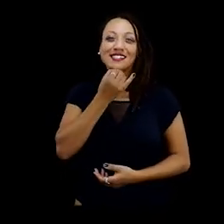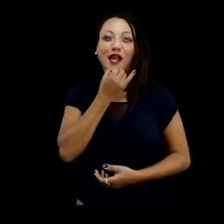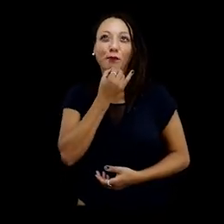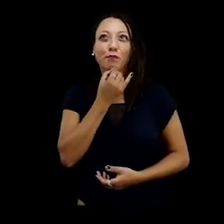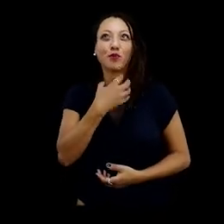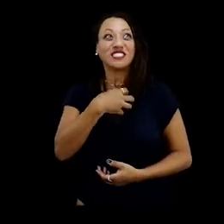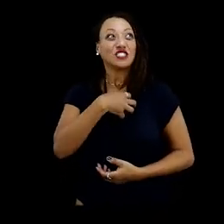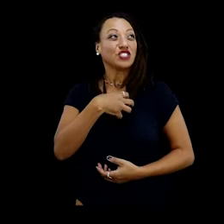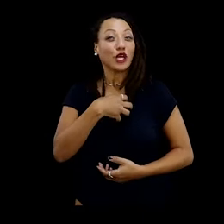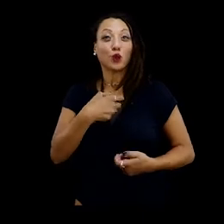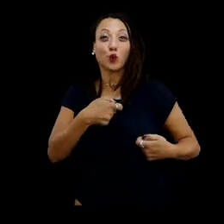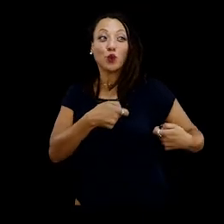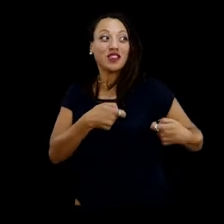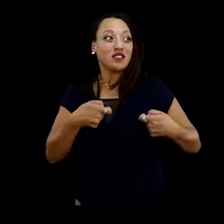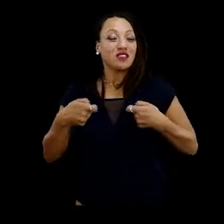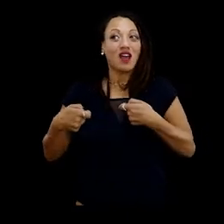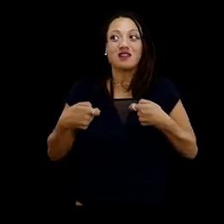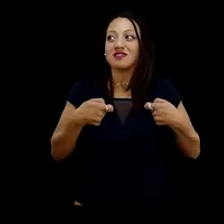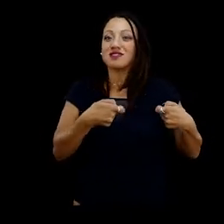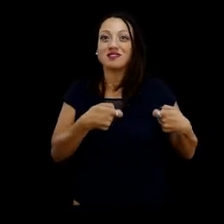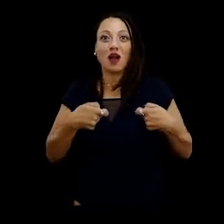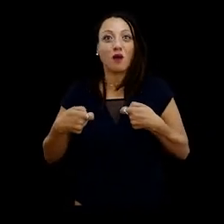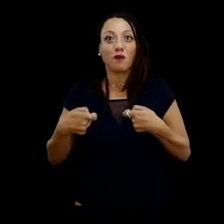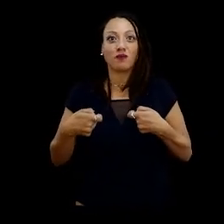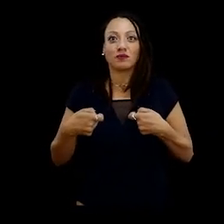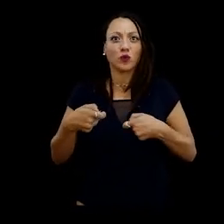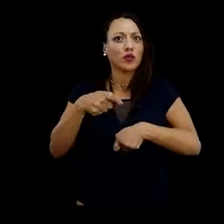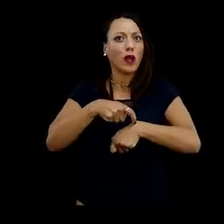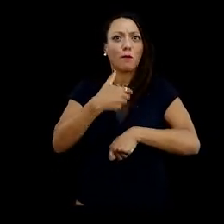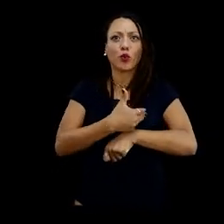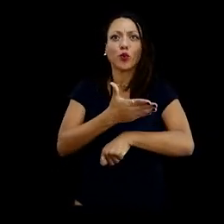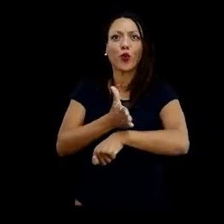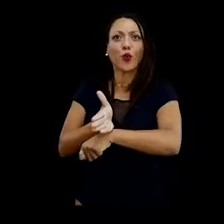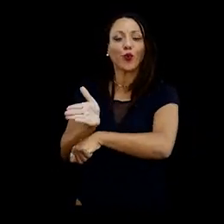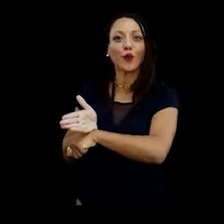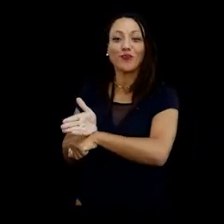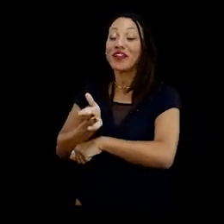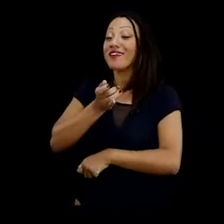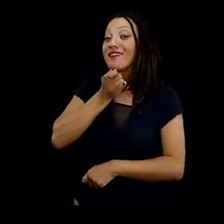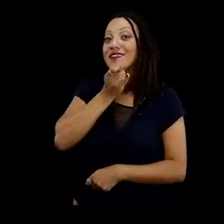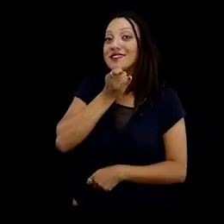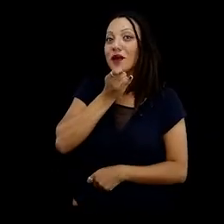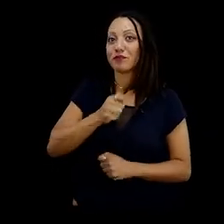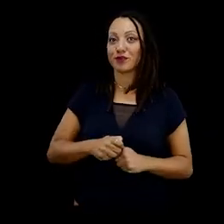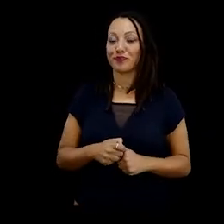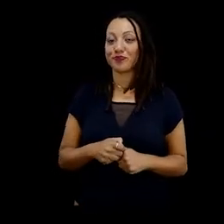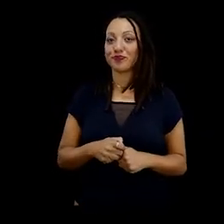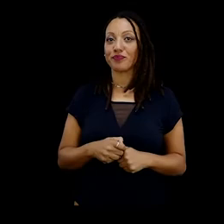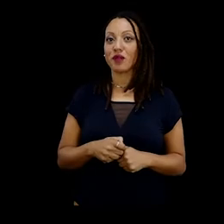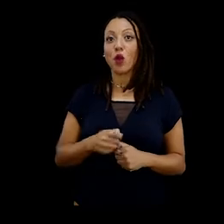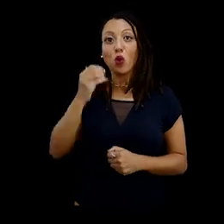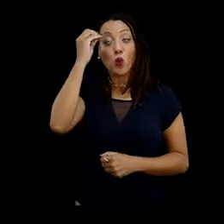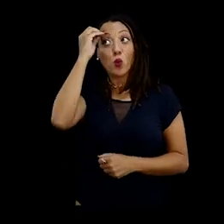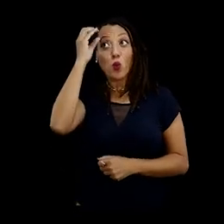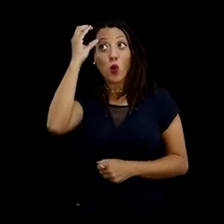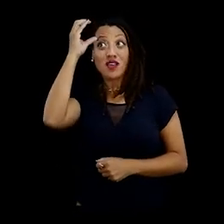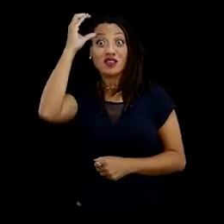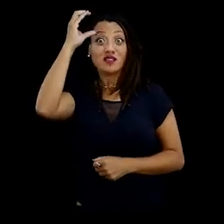essa tensão permanente entre o conhecimento que